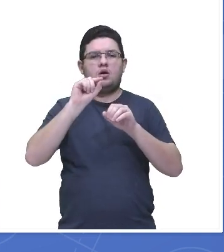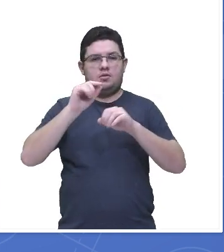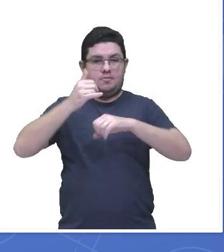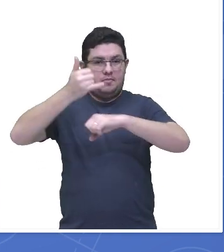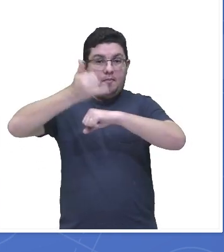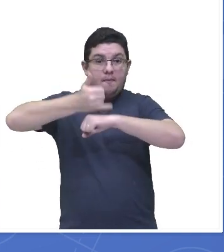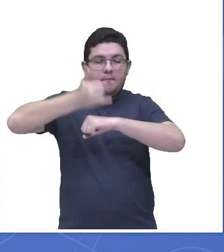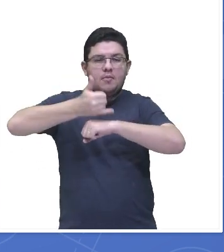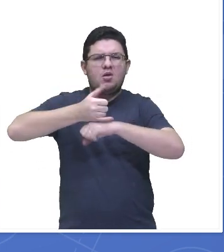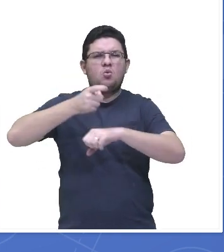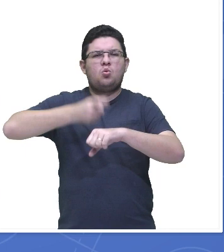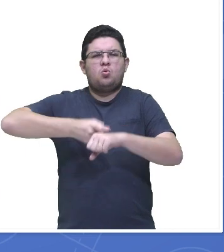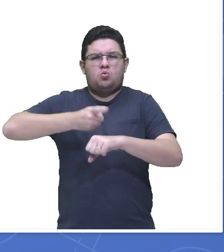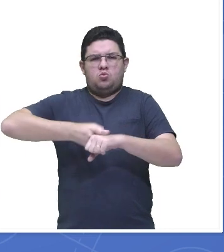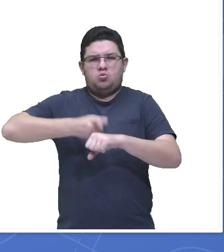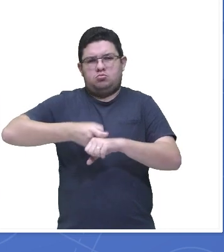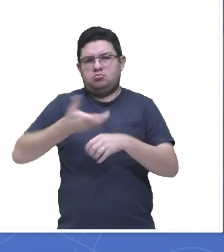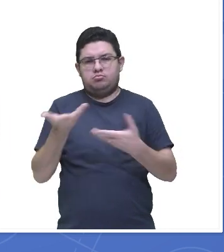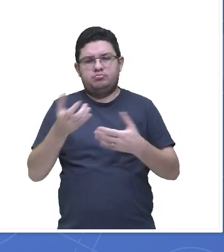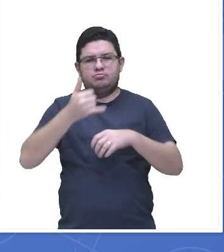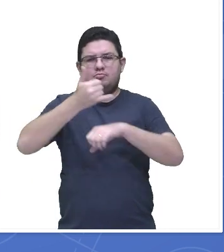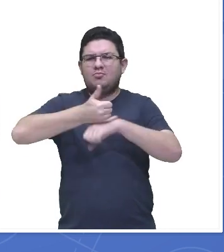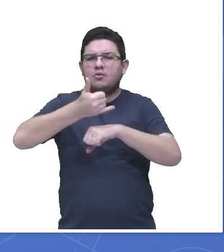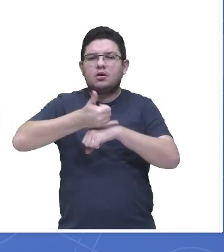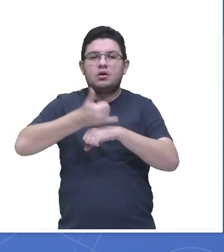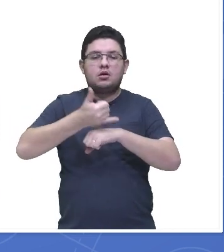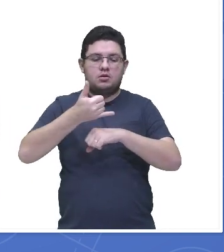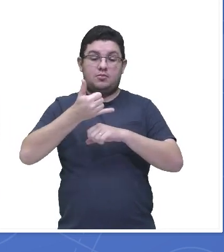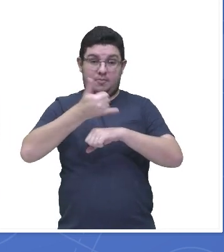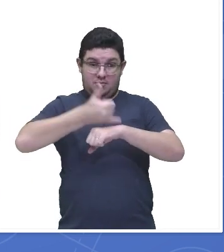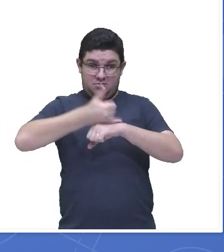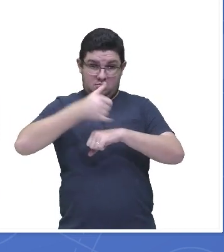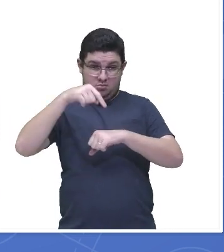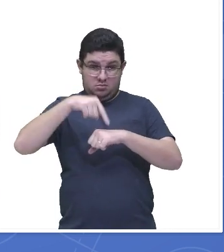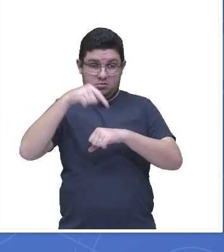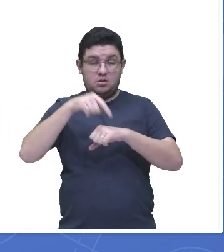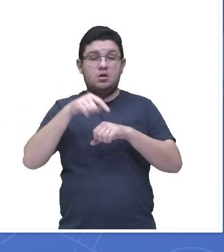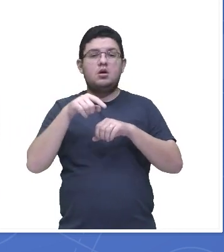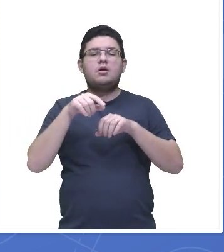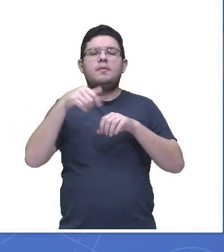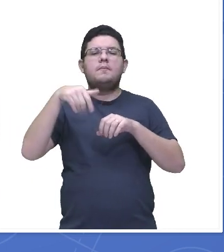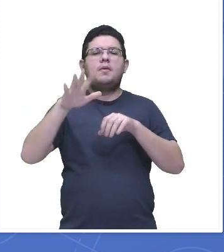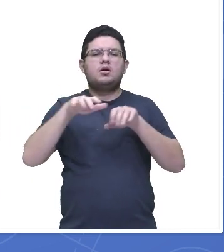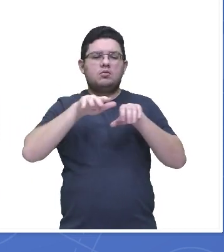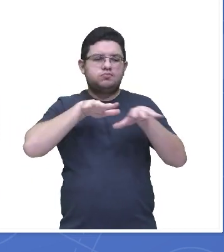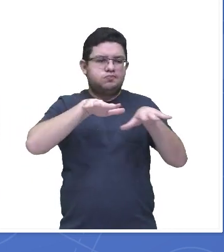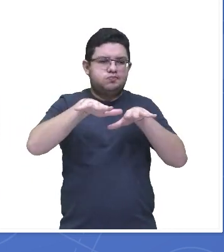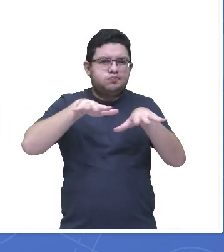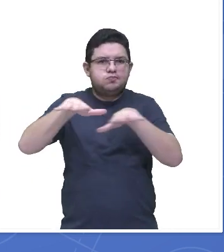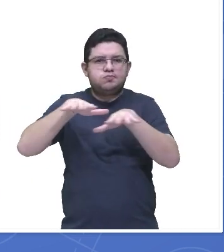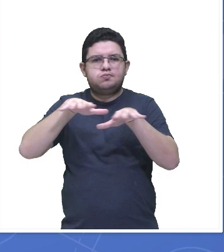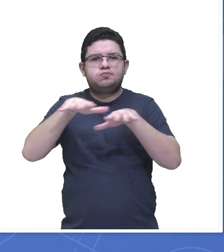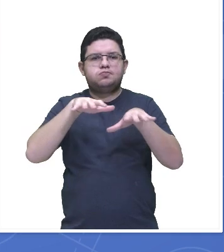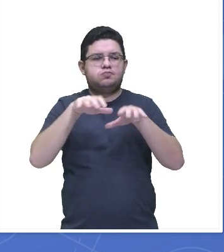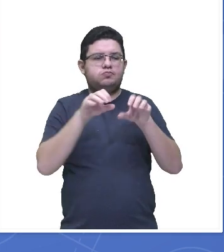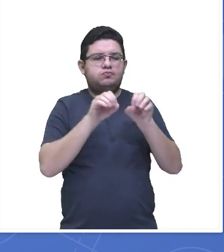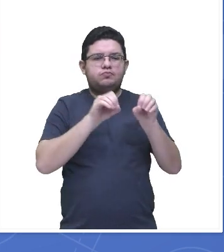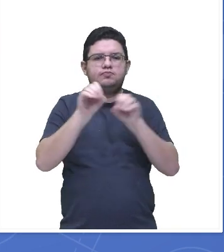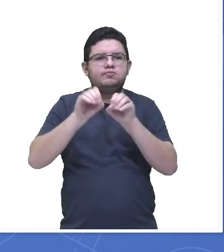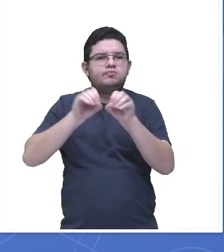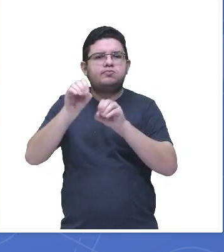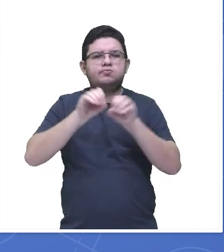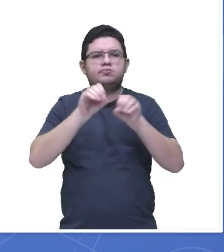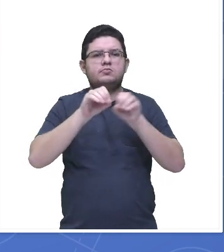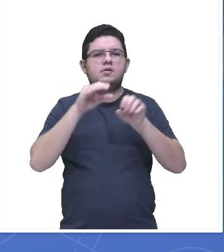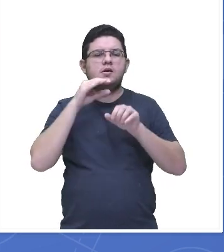tá, pessoal? E os metais, que são bons condutores de calor, eles conduzem o calor, né, através